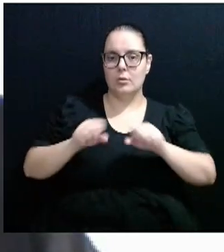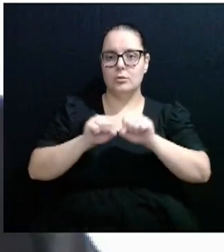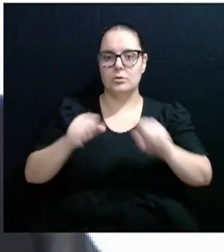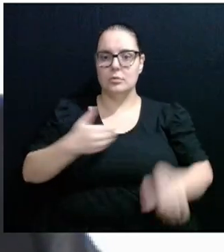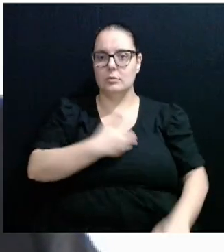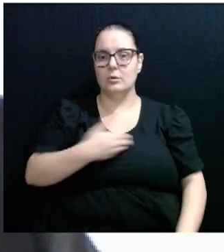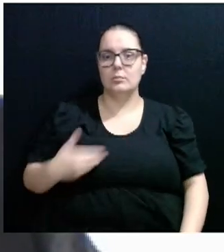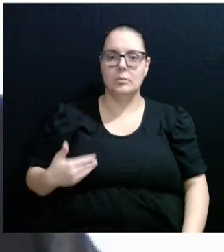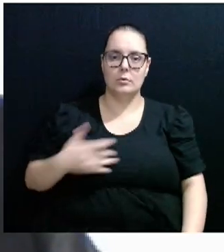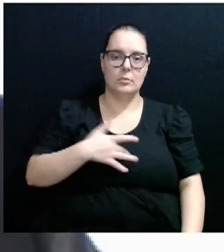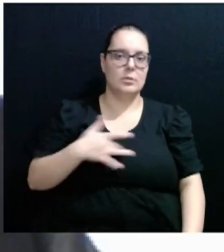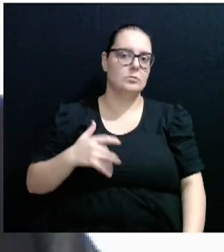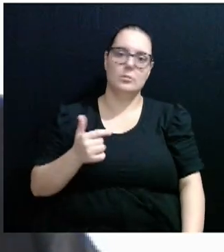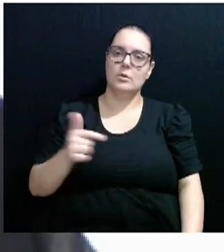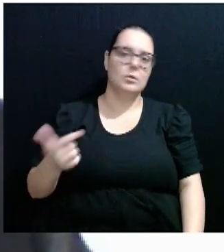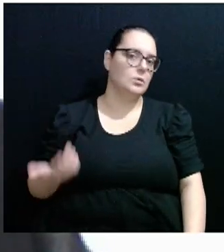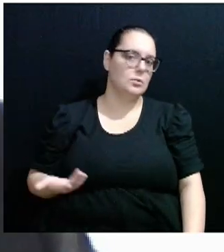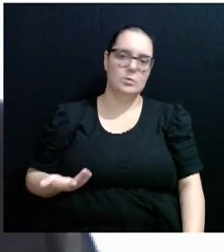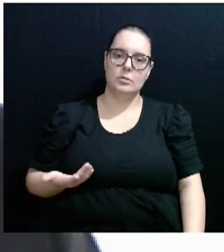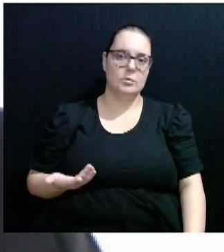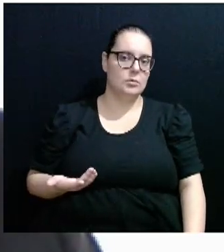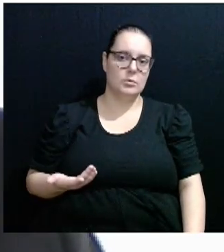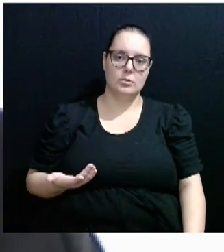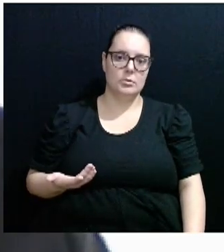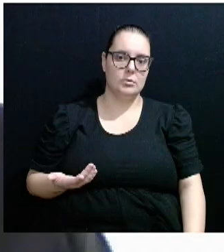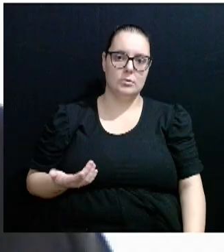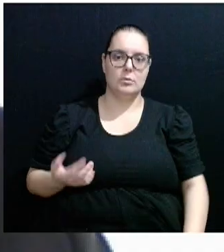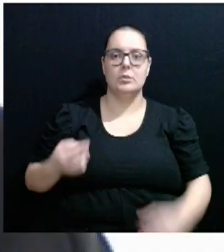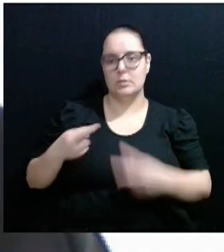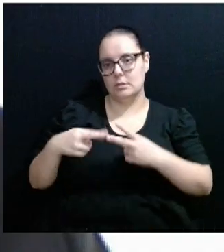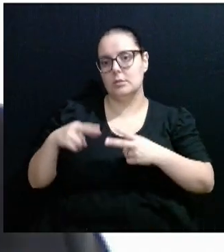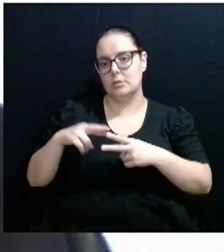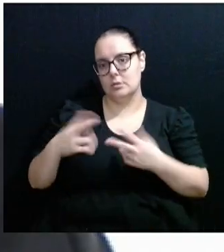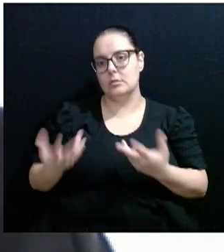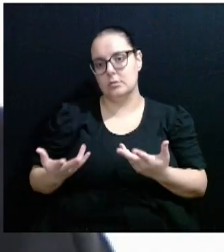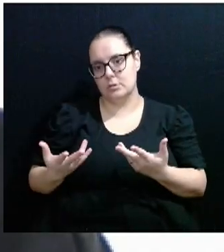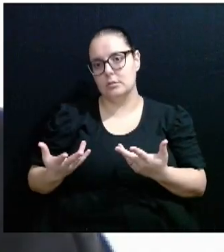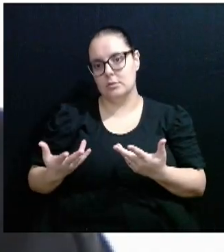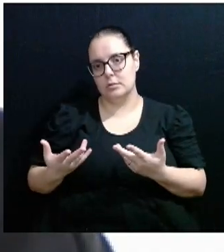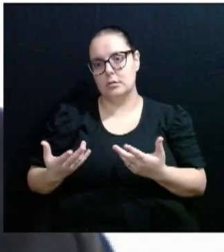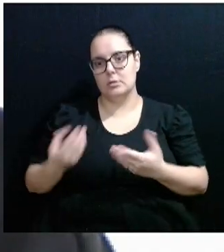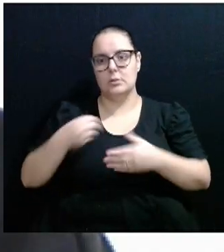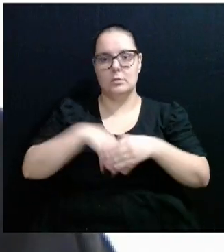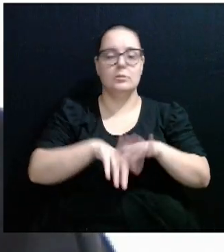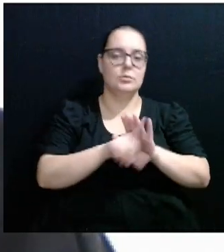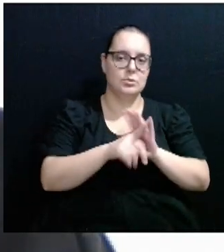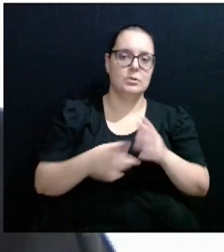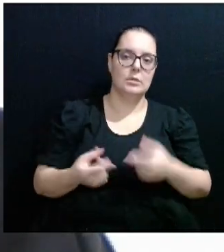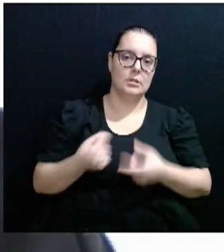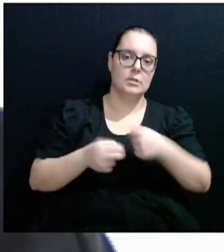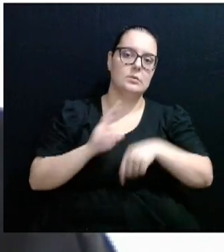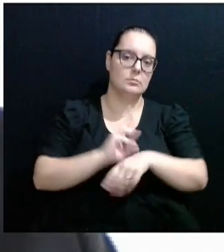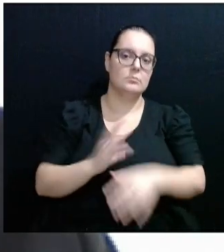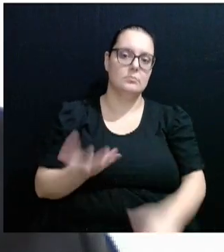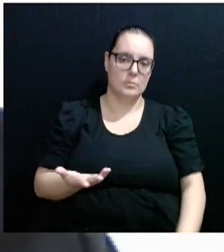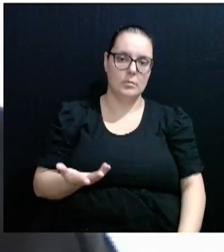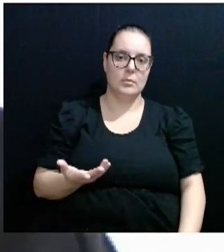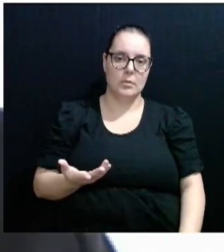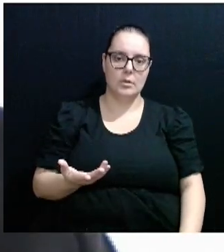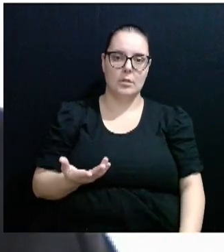tem esse recurso, né? Essa previsão em lei. Então, você fica um pouco adstrito à